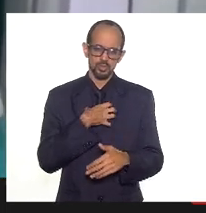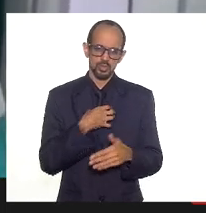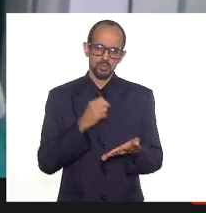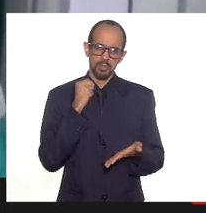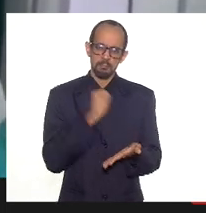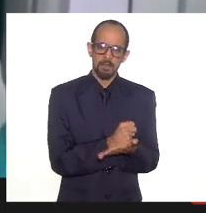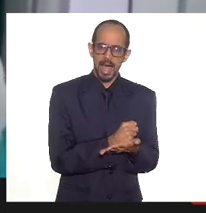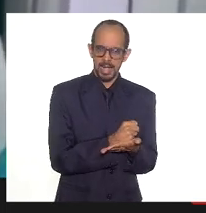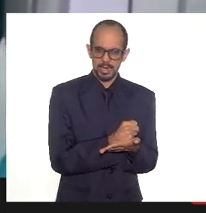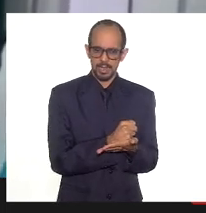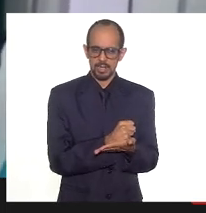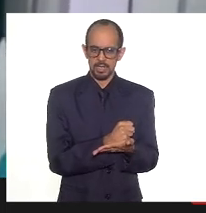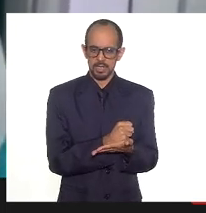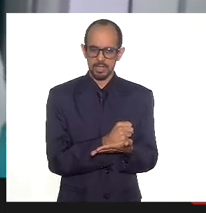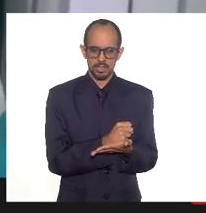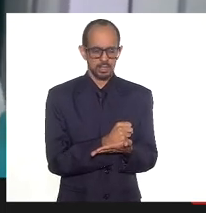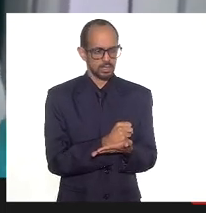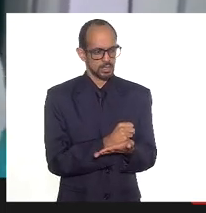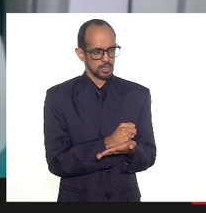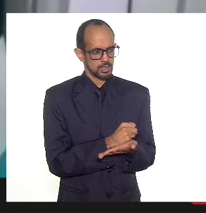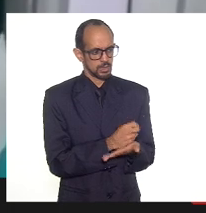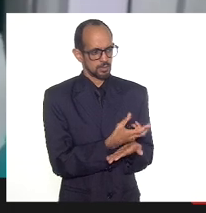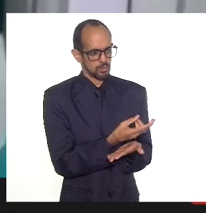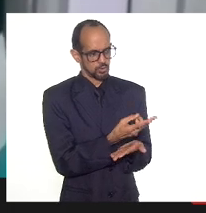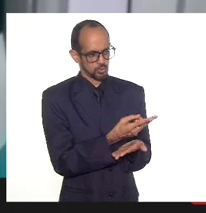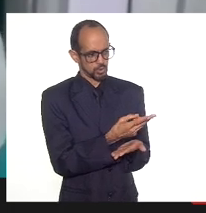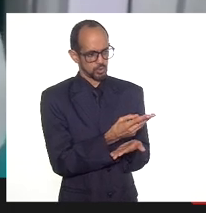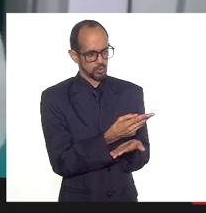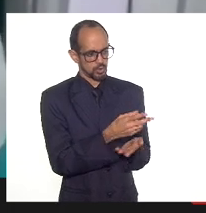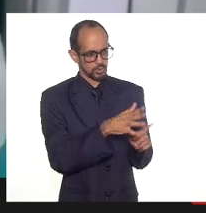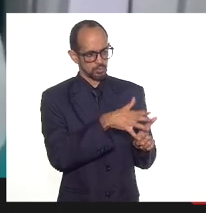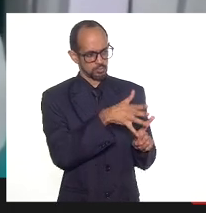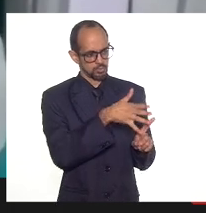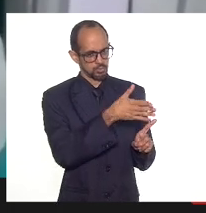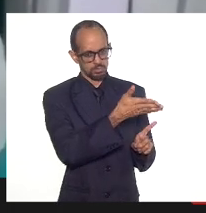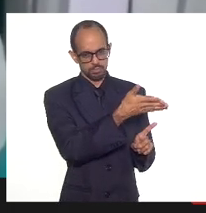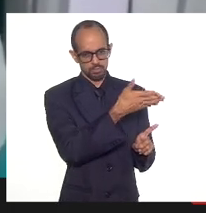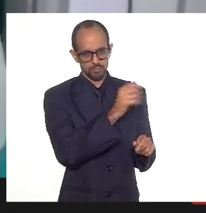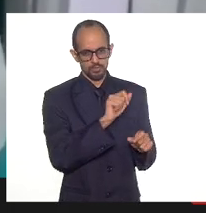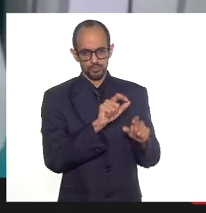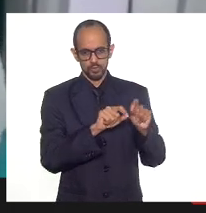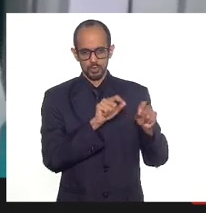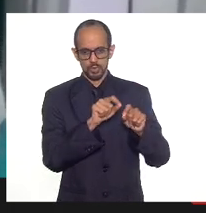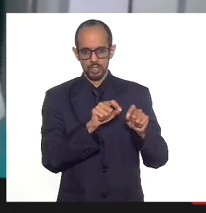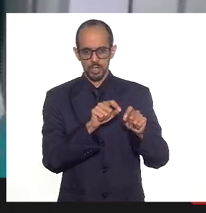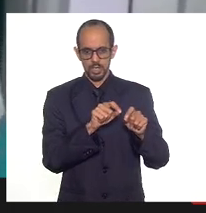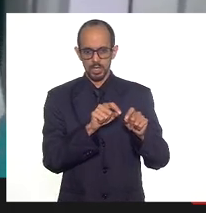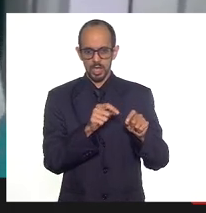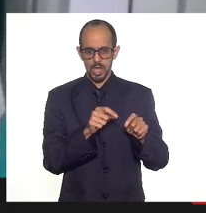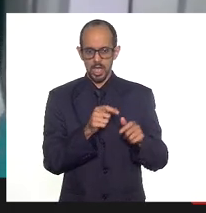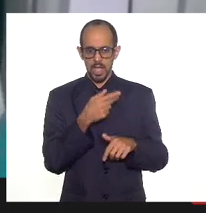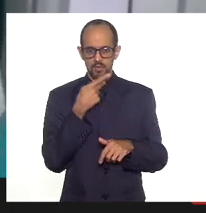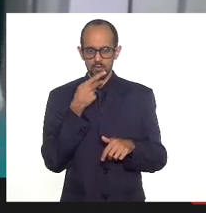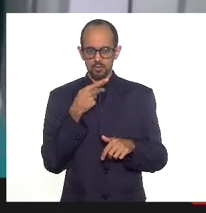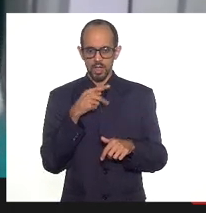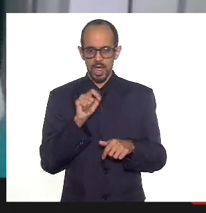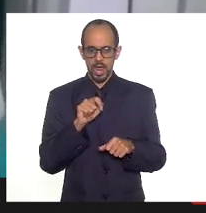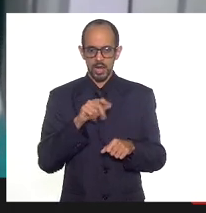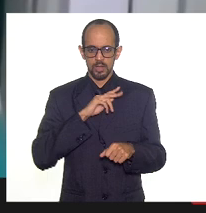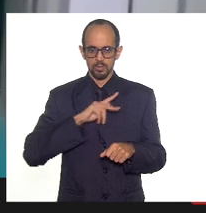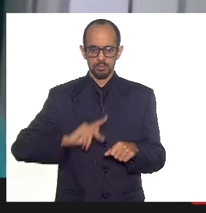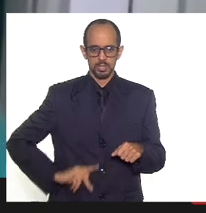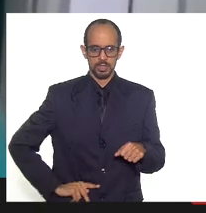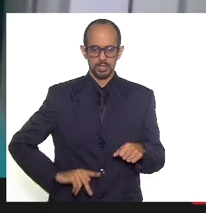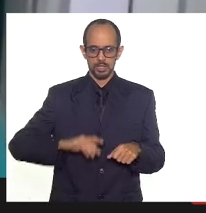Edvan, Pedro Brancante, o depoimento do presidente